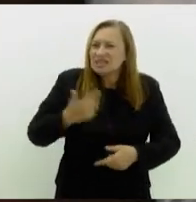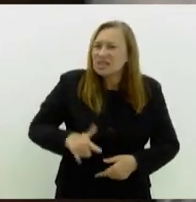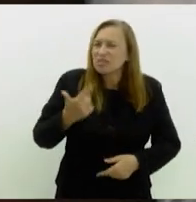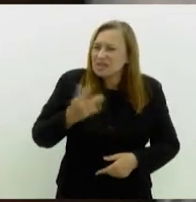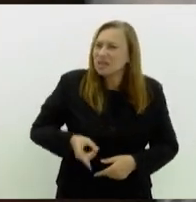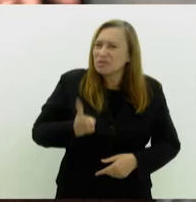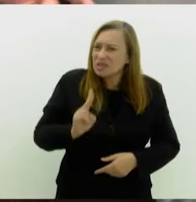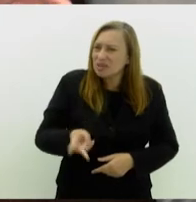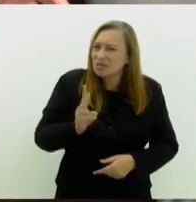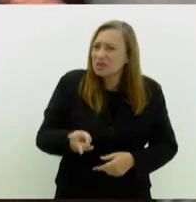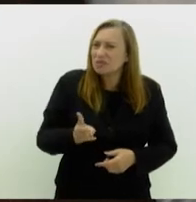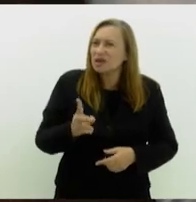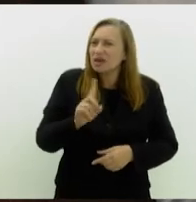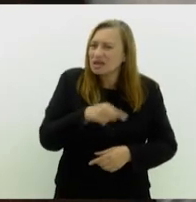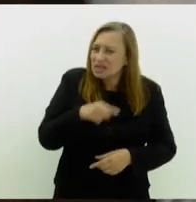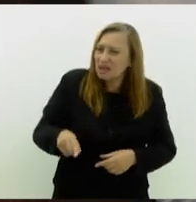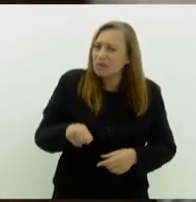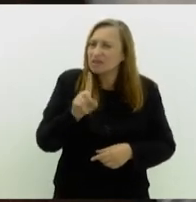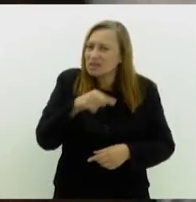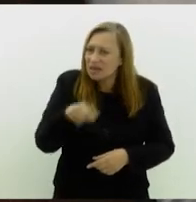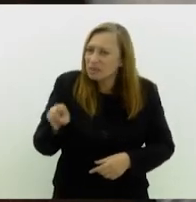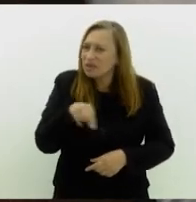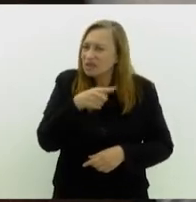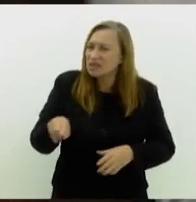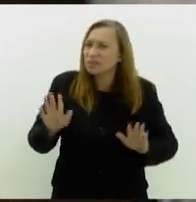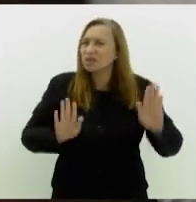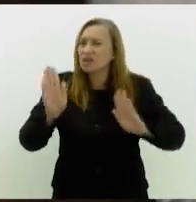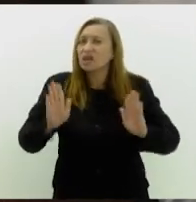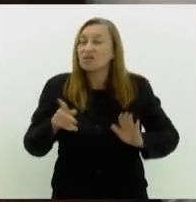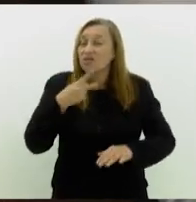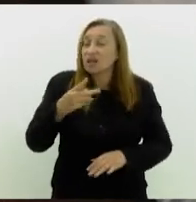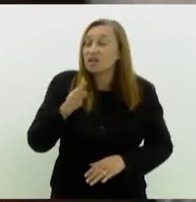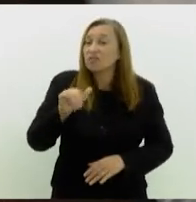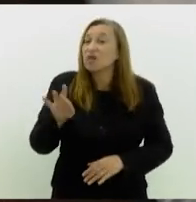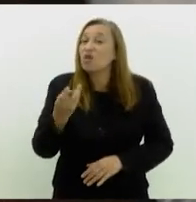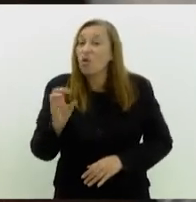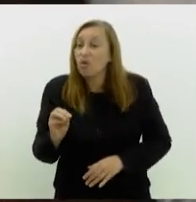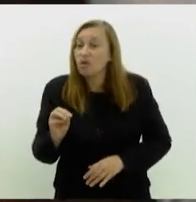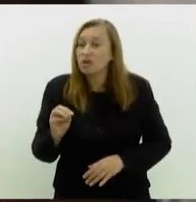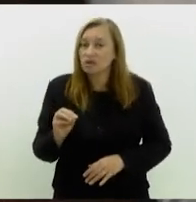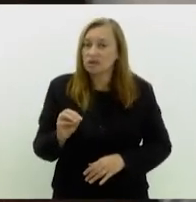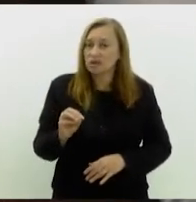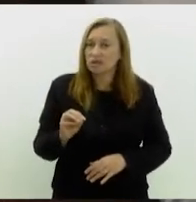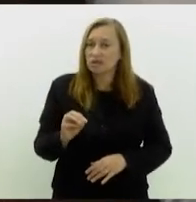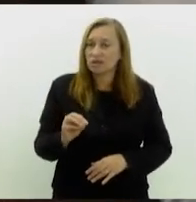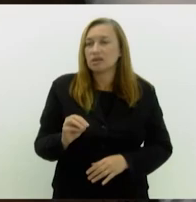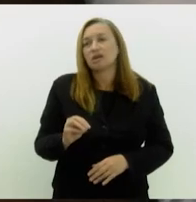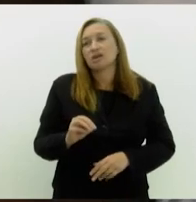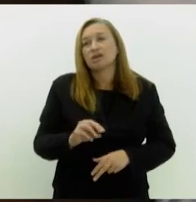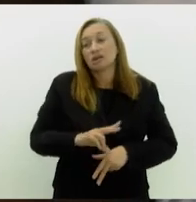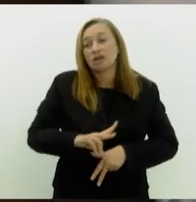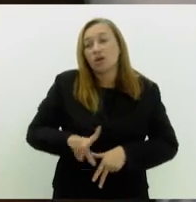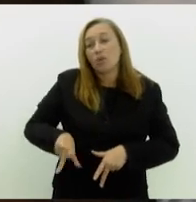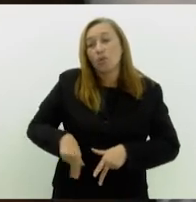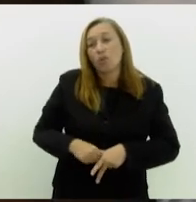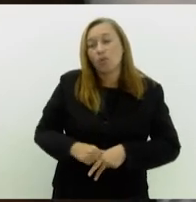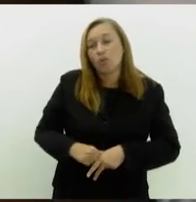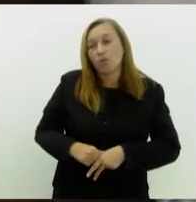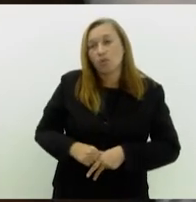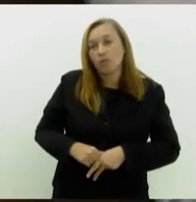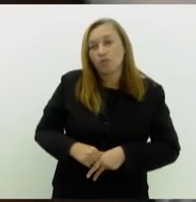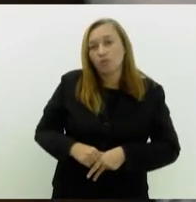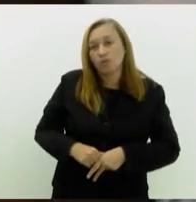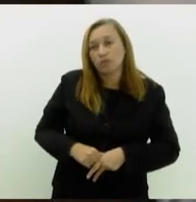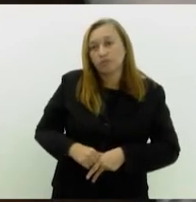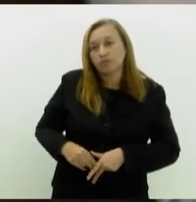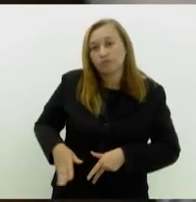milhões e milhões e milhões nós estamos falando de bilhões que estão sendo jogados fora ou melhor indo pro bolso dessa rataria